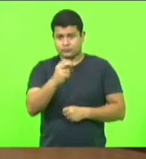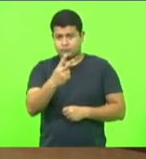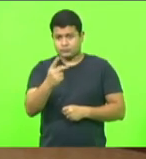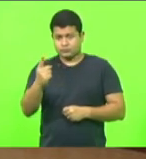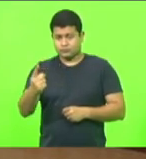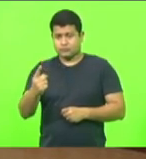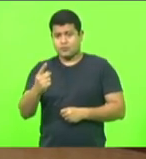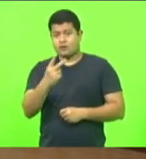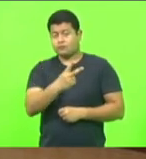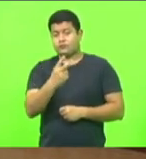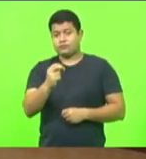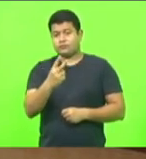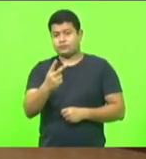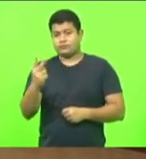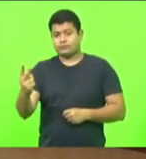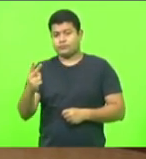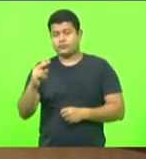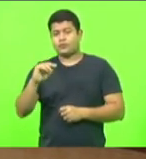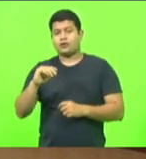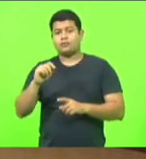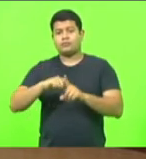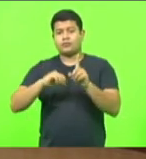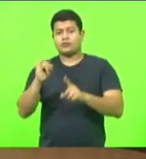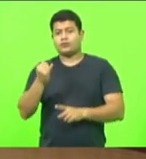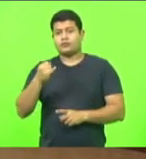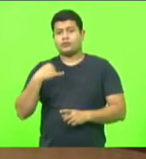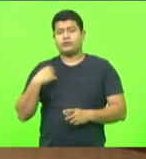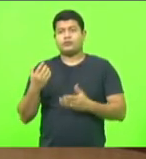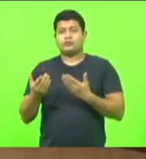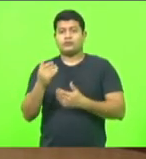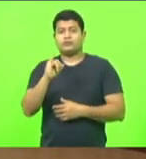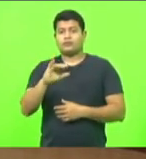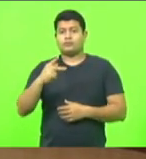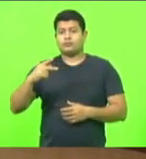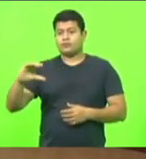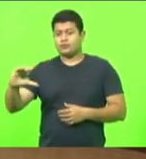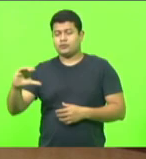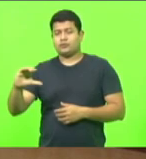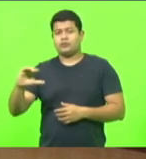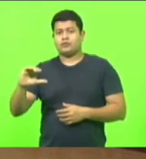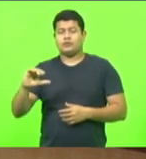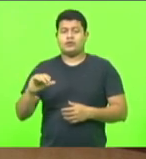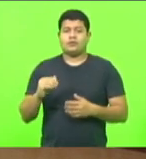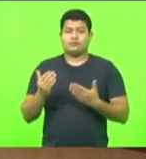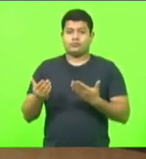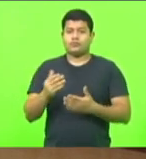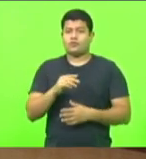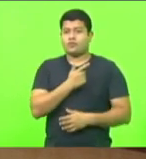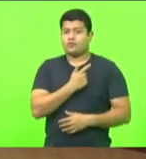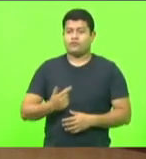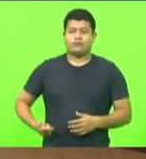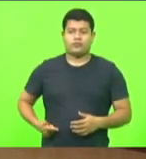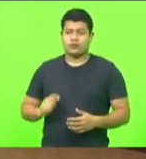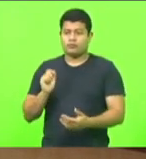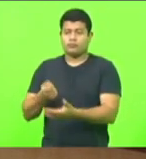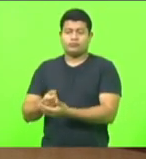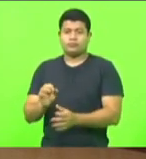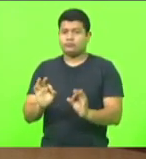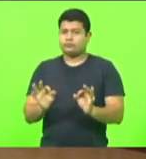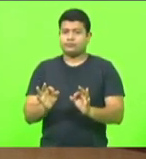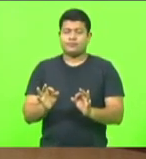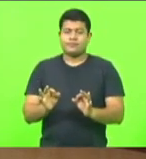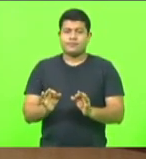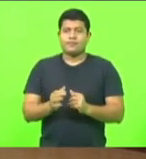2021, o que já de partida configura uma política de arrocho salarial com perdas reais para os trabalhadores e trabalhadoras na